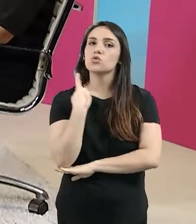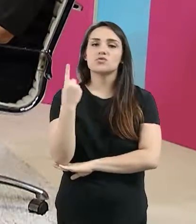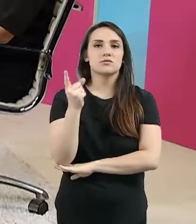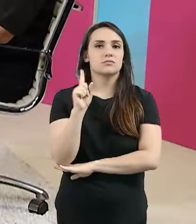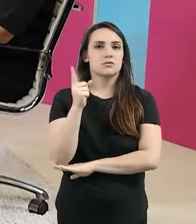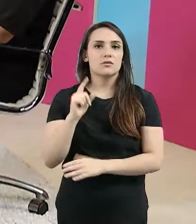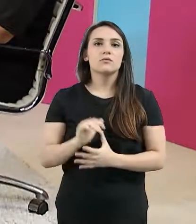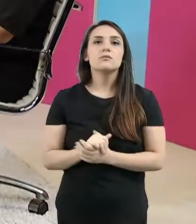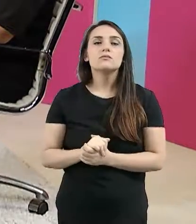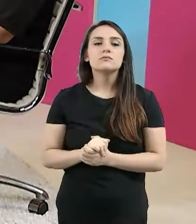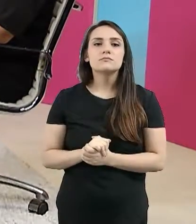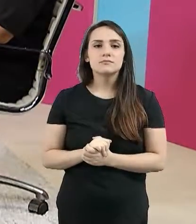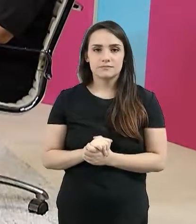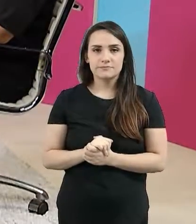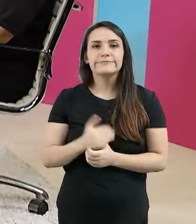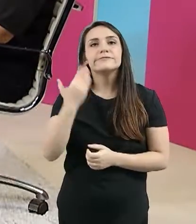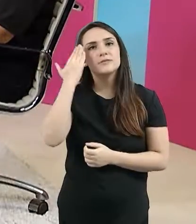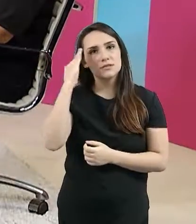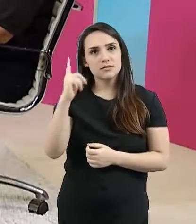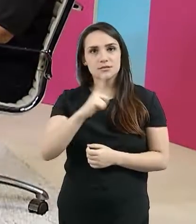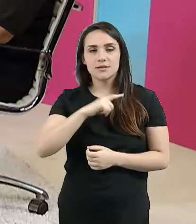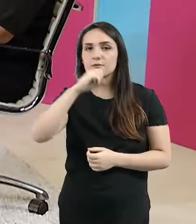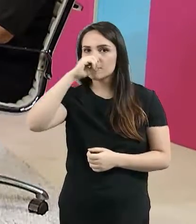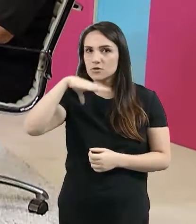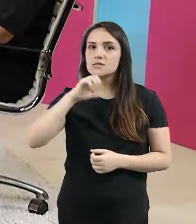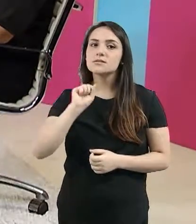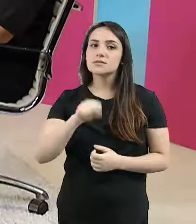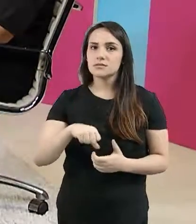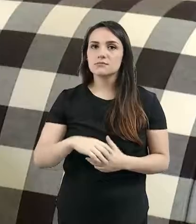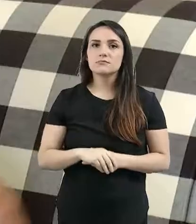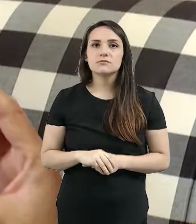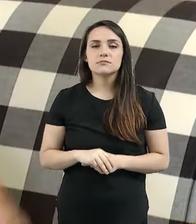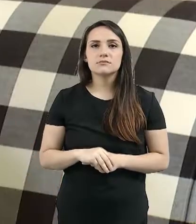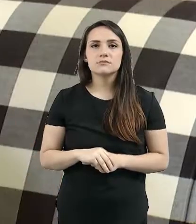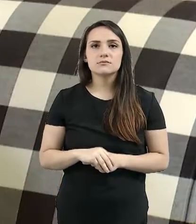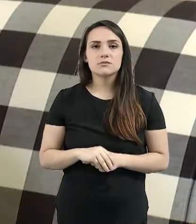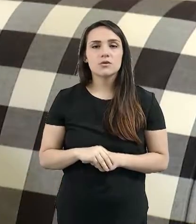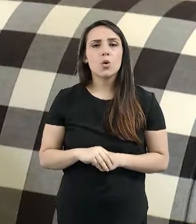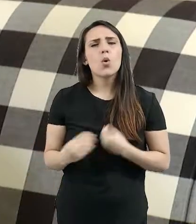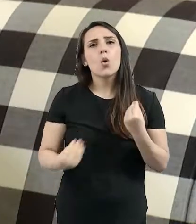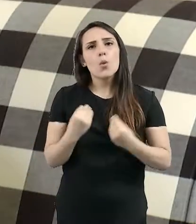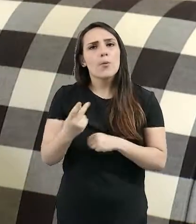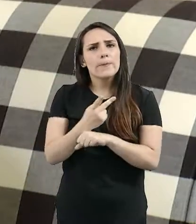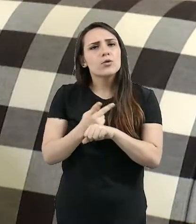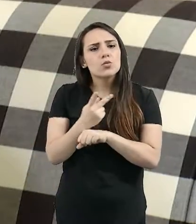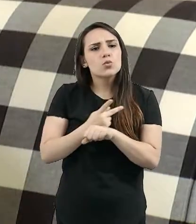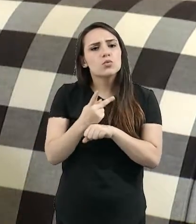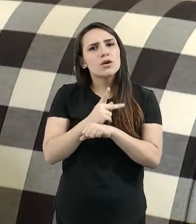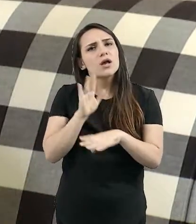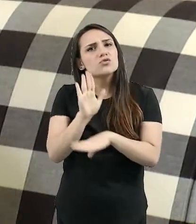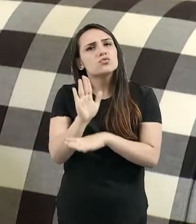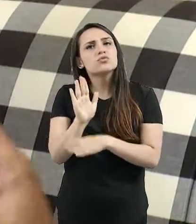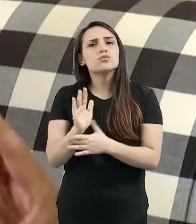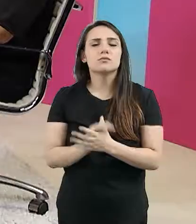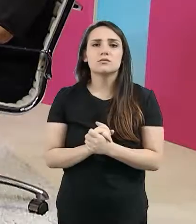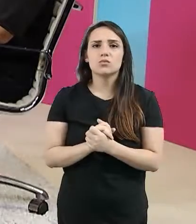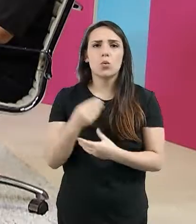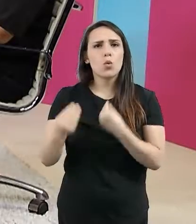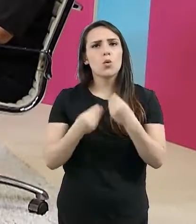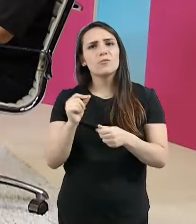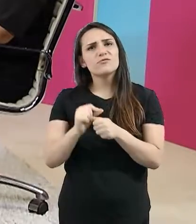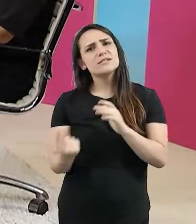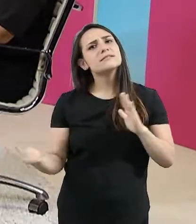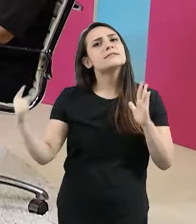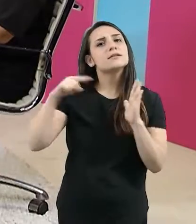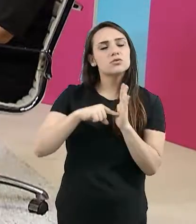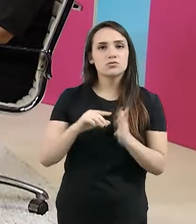a mulher perceber que ela não está sozinha, reconhecer a violência que ela está sofrendo, saber